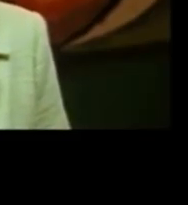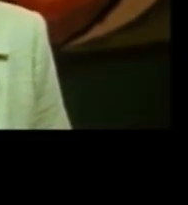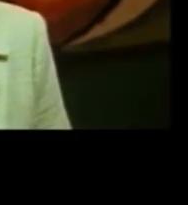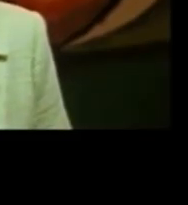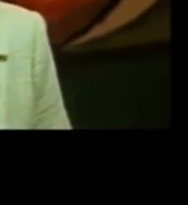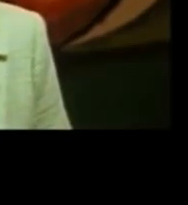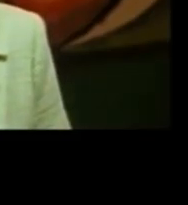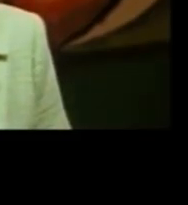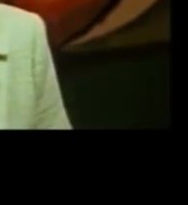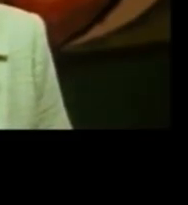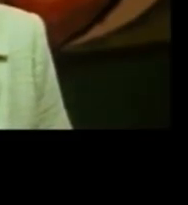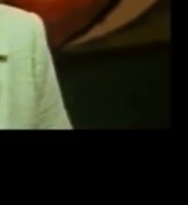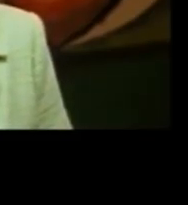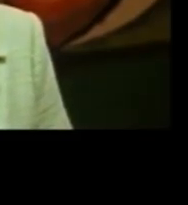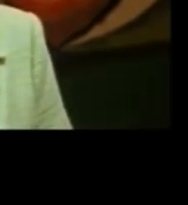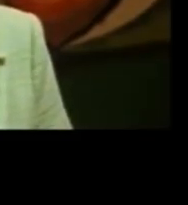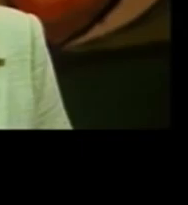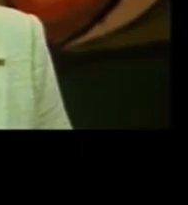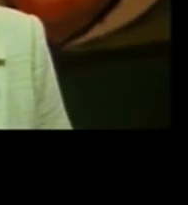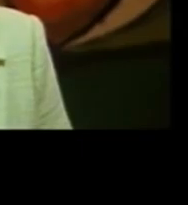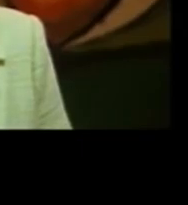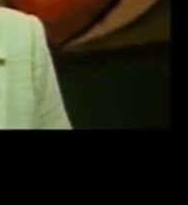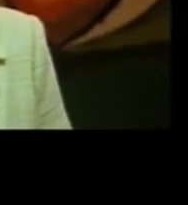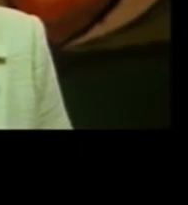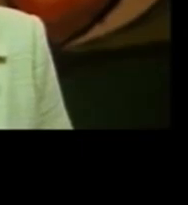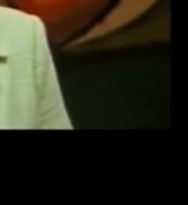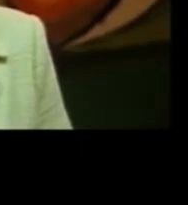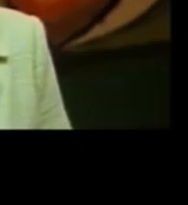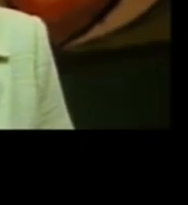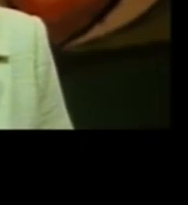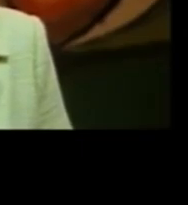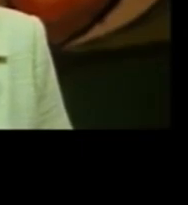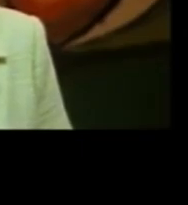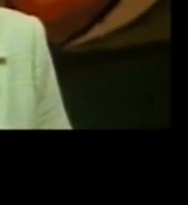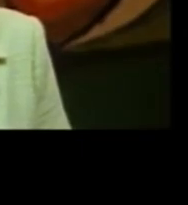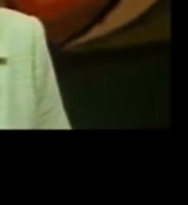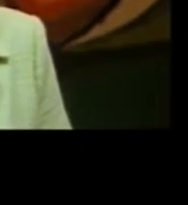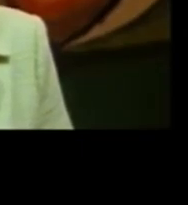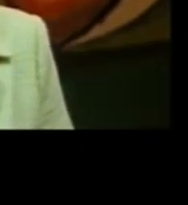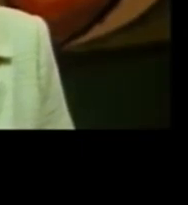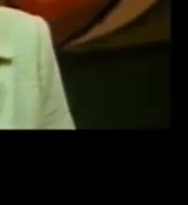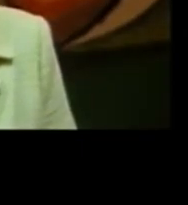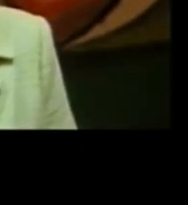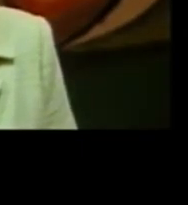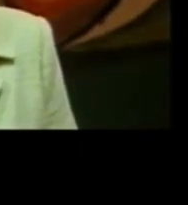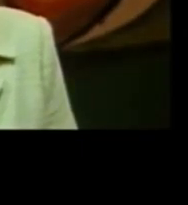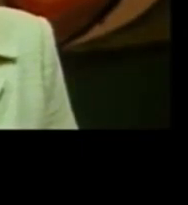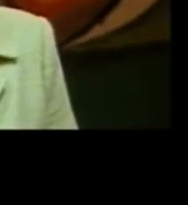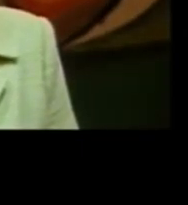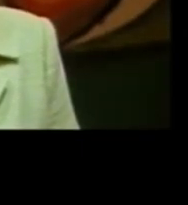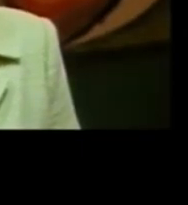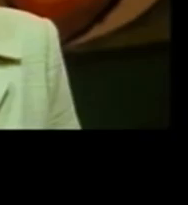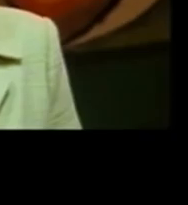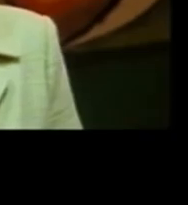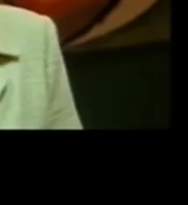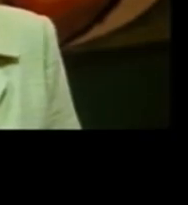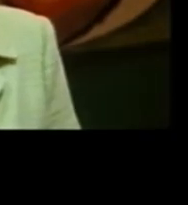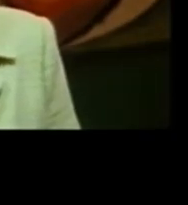já preparado alguma estrutura cultural, ela entre nos editais para que ela possa ter